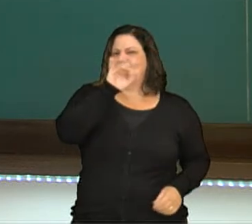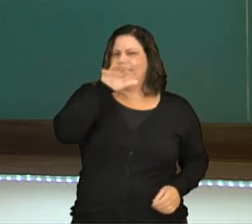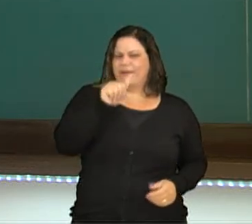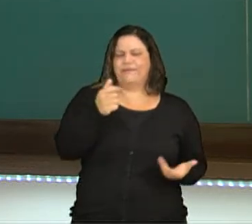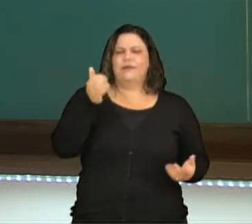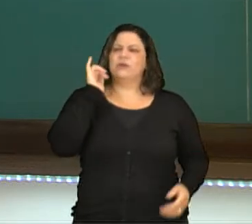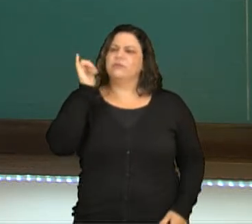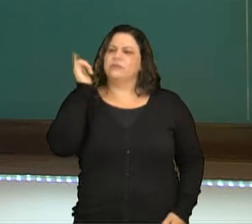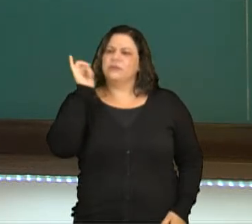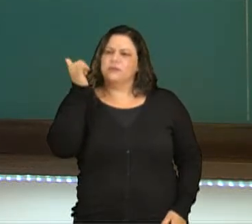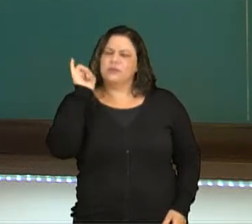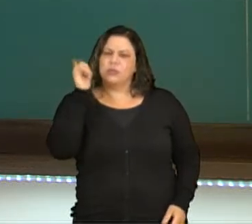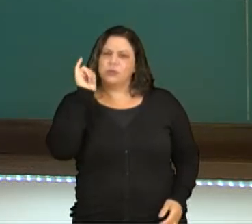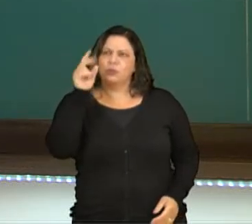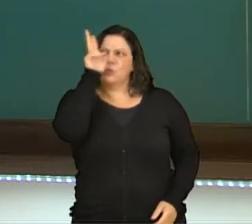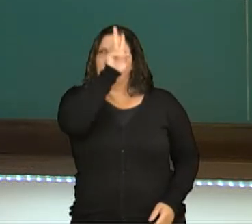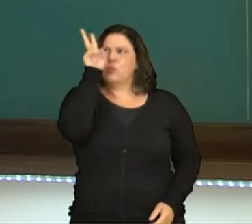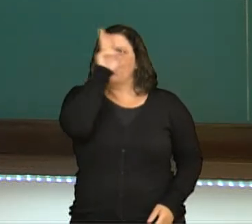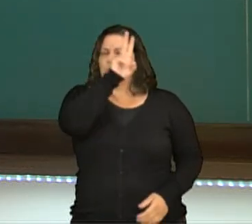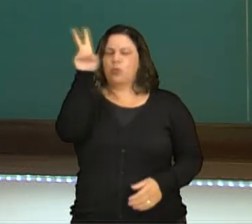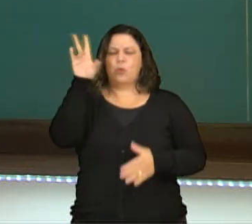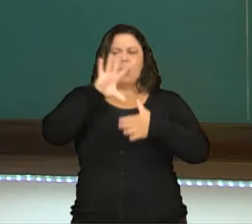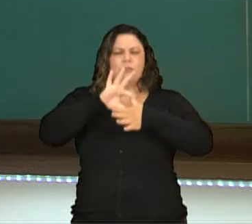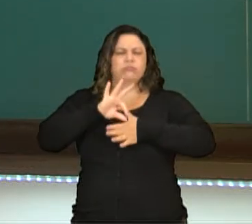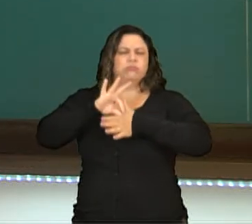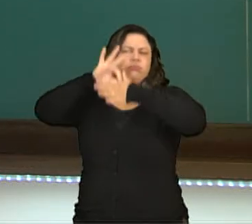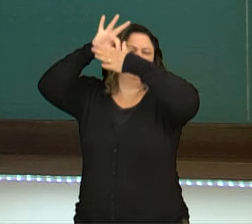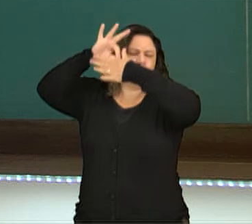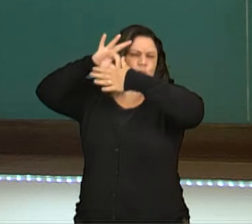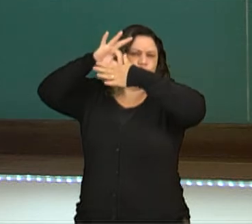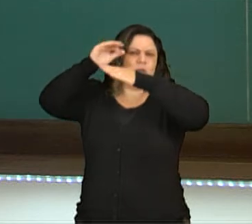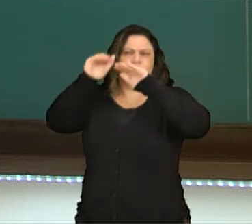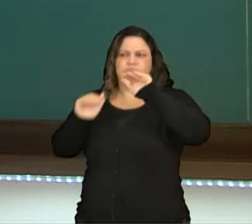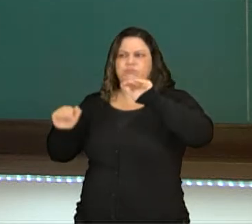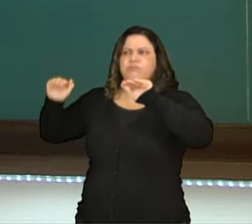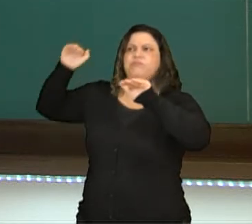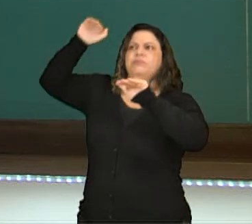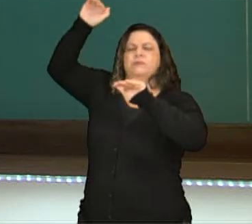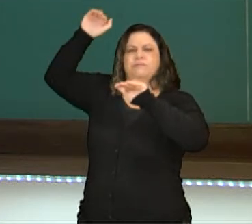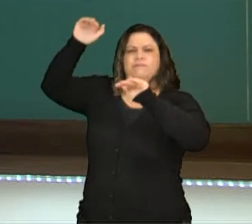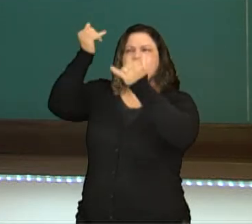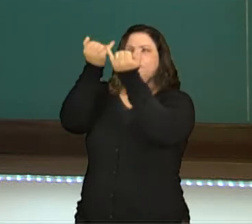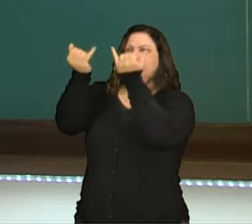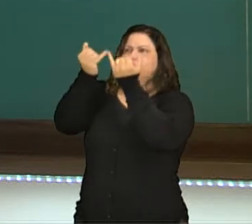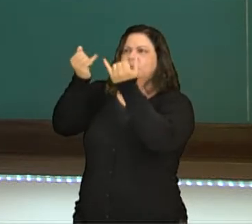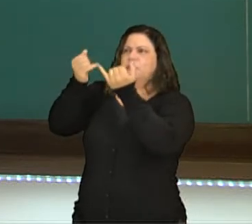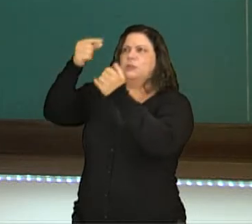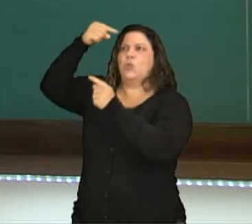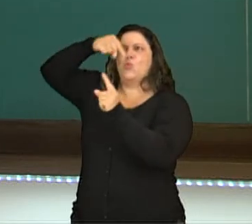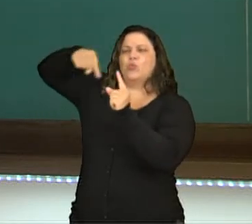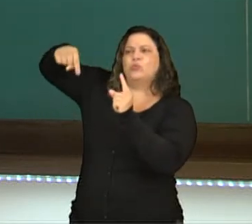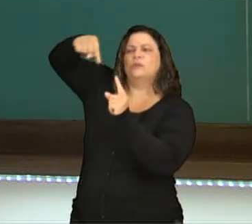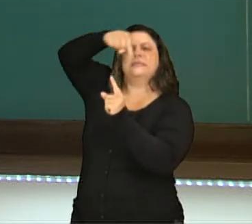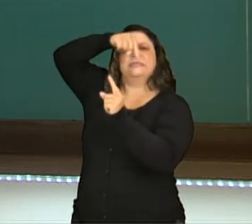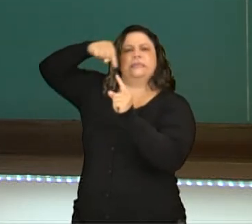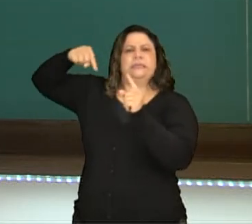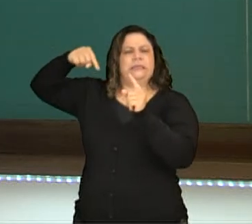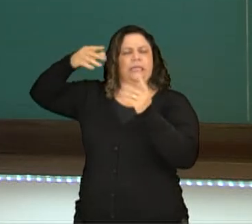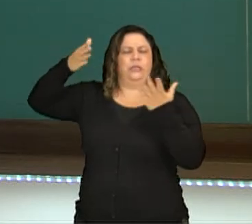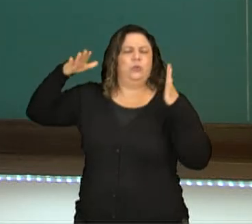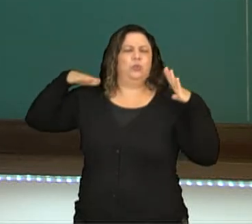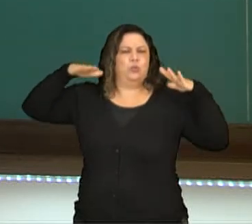contando a história de um grande líder espiritual, de um anjo, de um santo. O Vargas